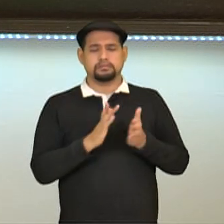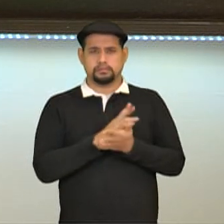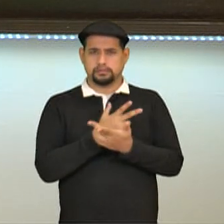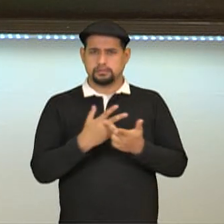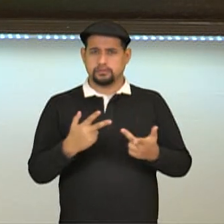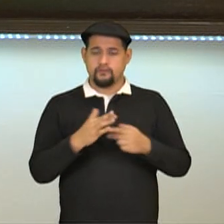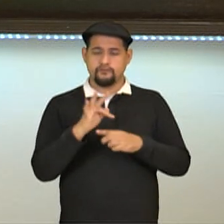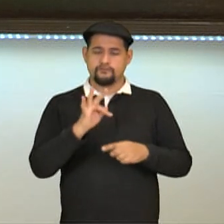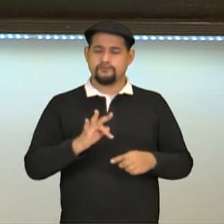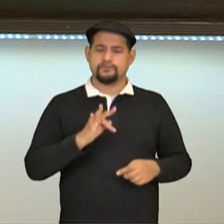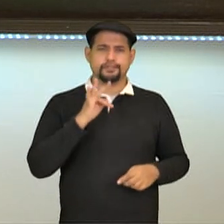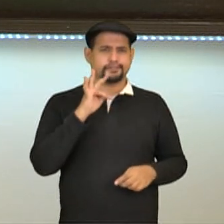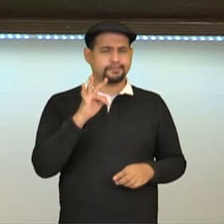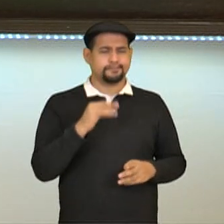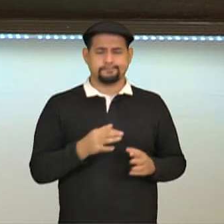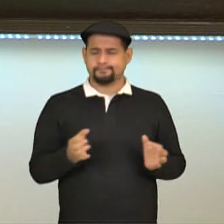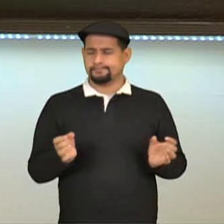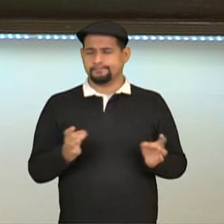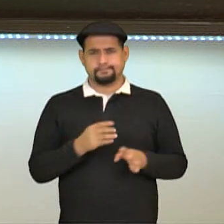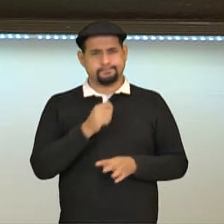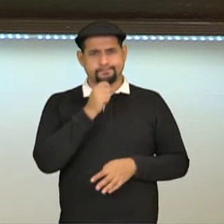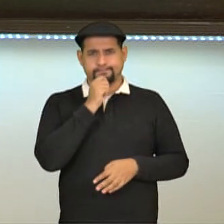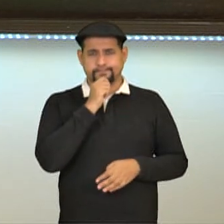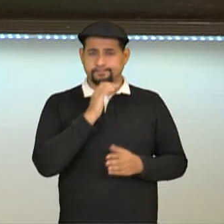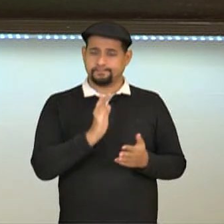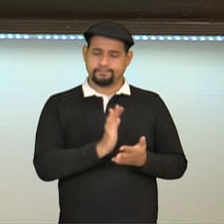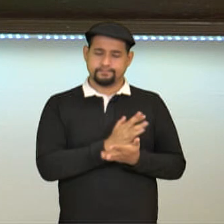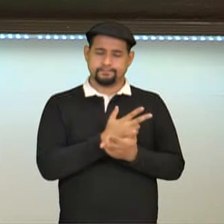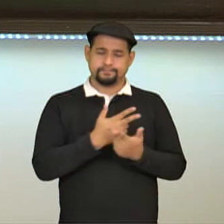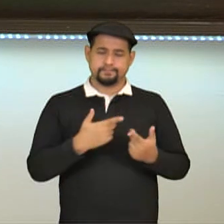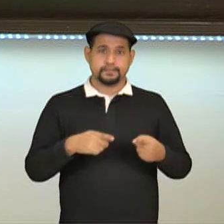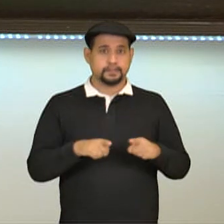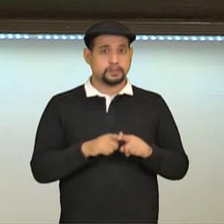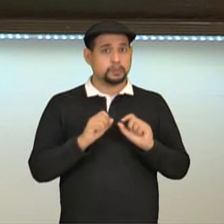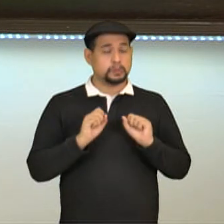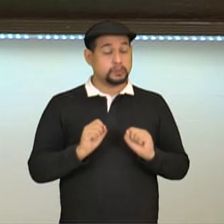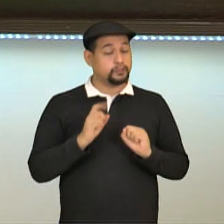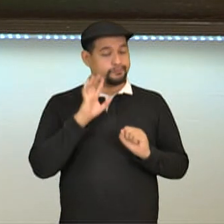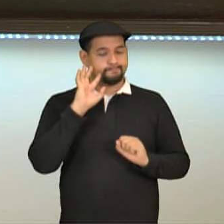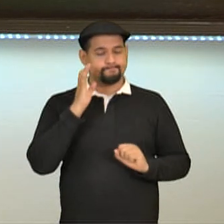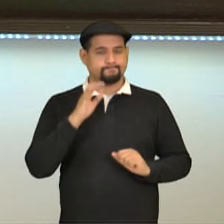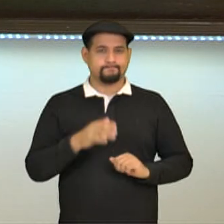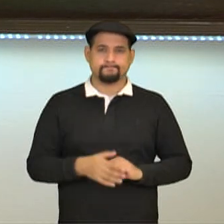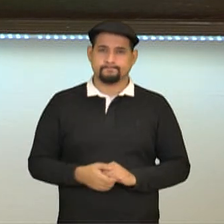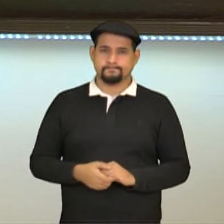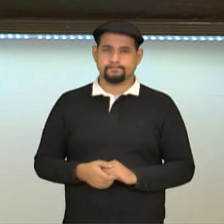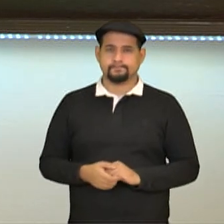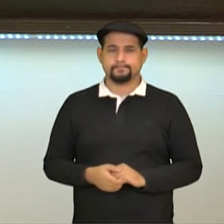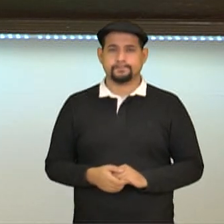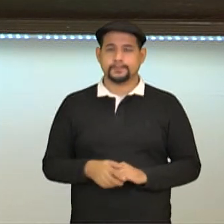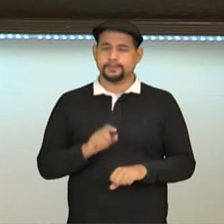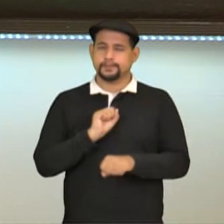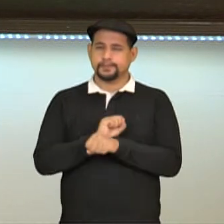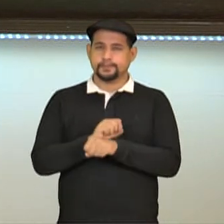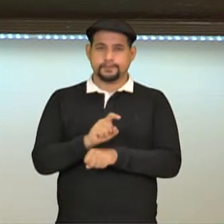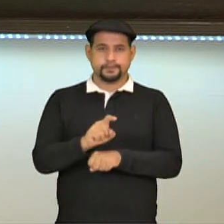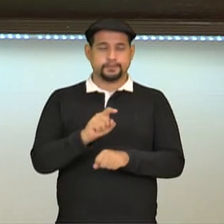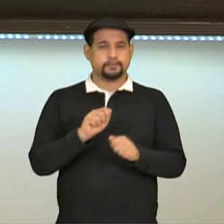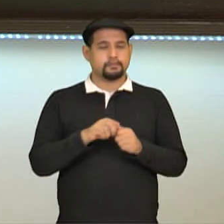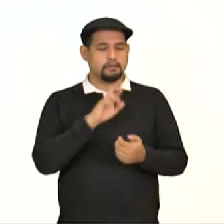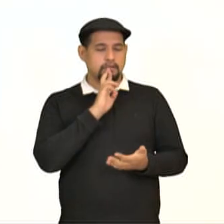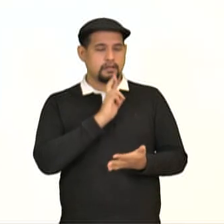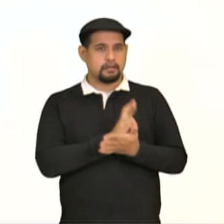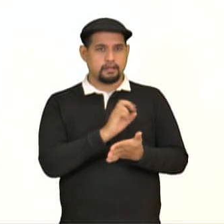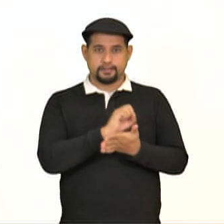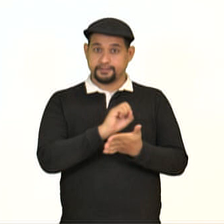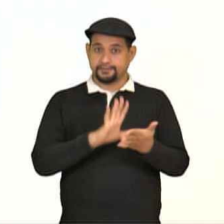possibilidade de um futuro não resolvido aí, né? Alguma coisa que pode ser imprevisível? Um tempo para vocês